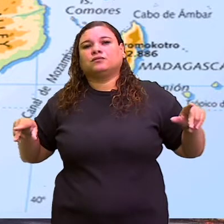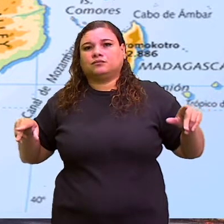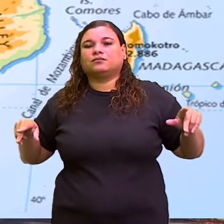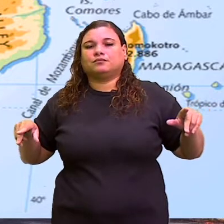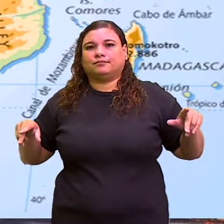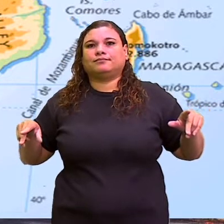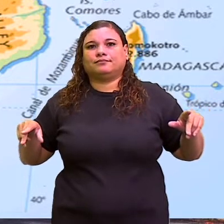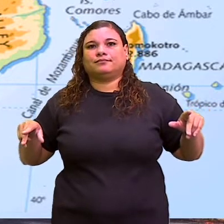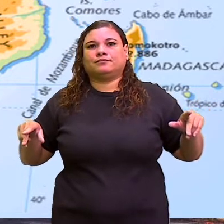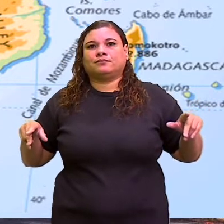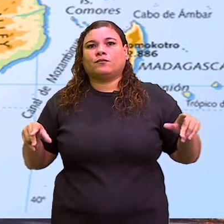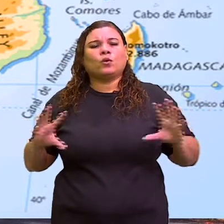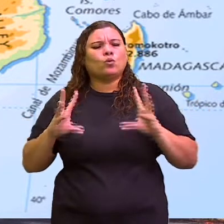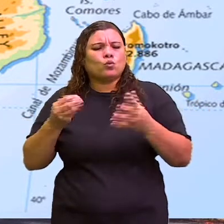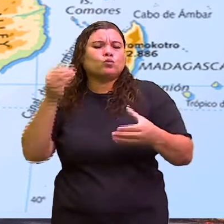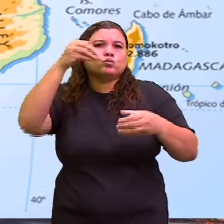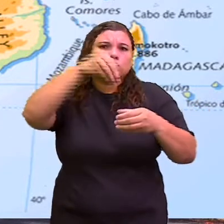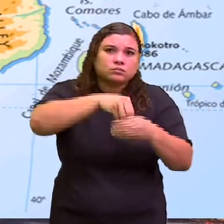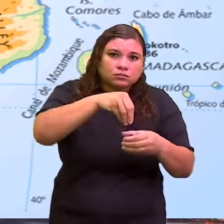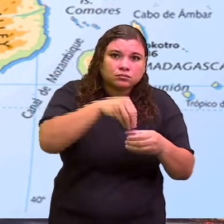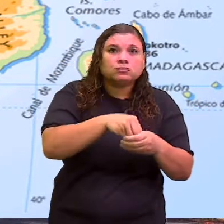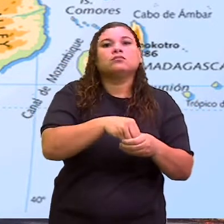dentro do continente